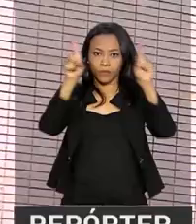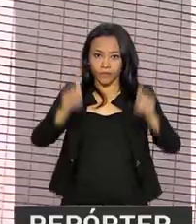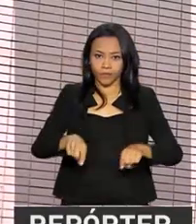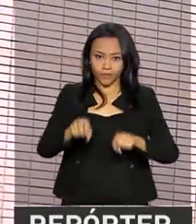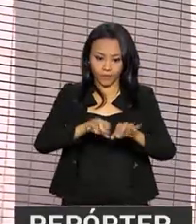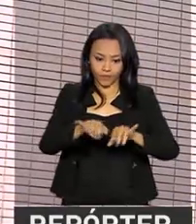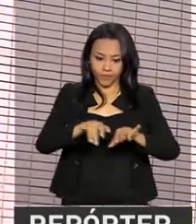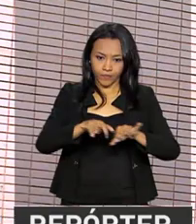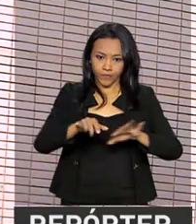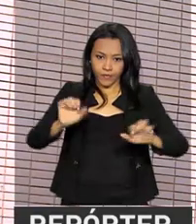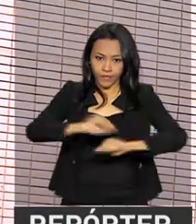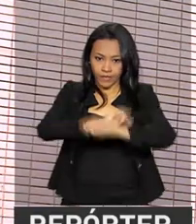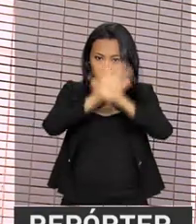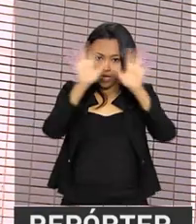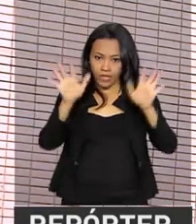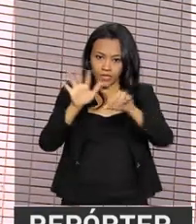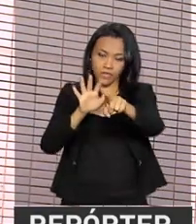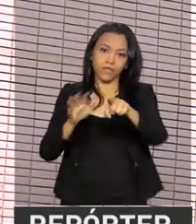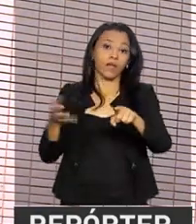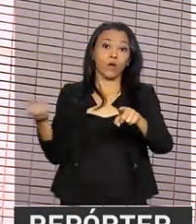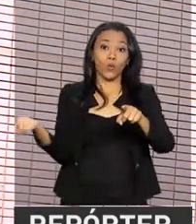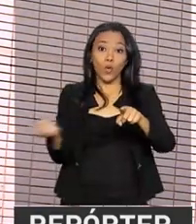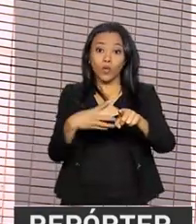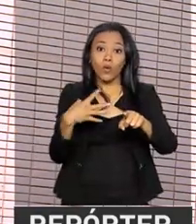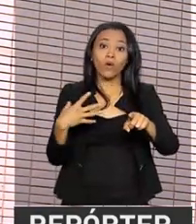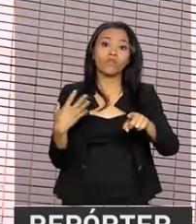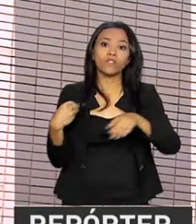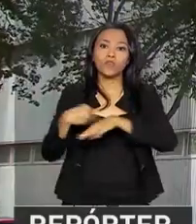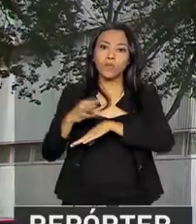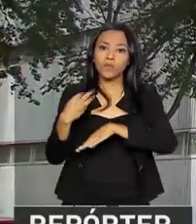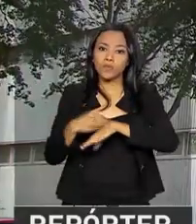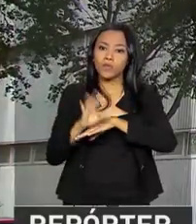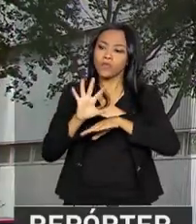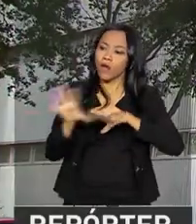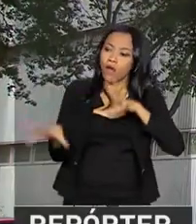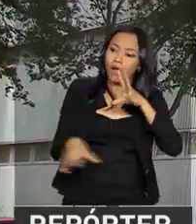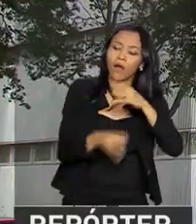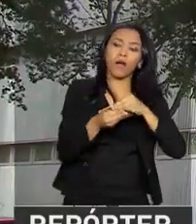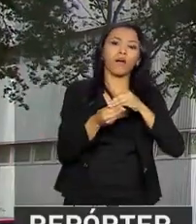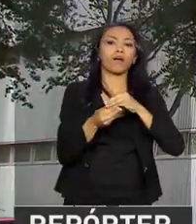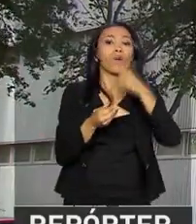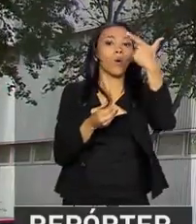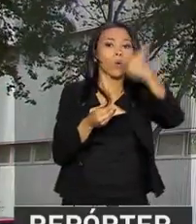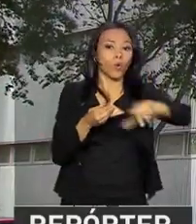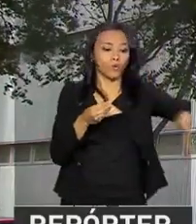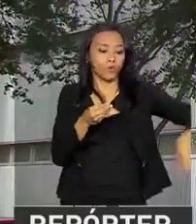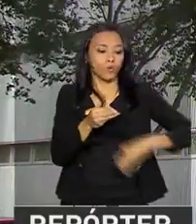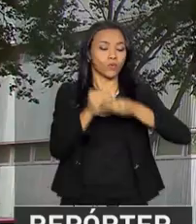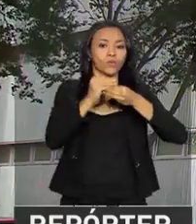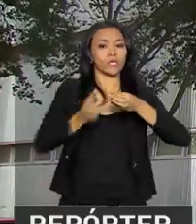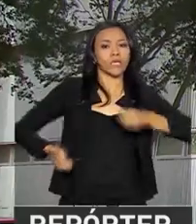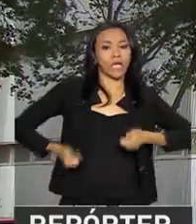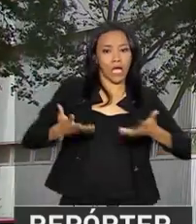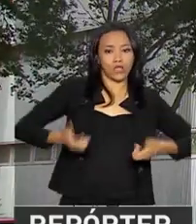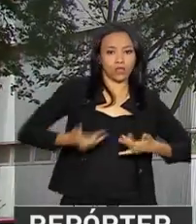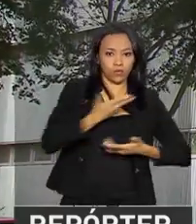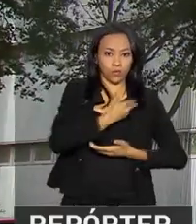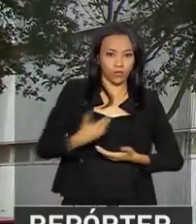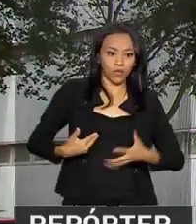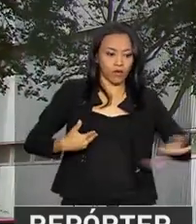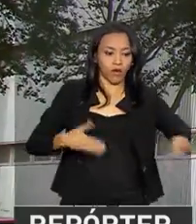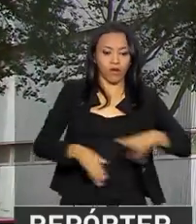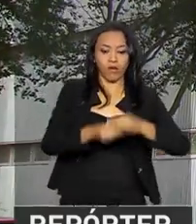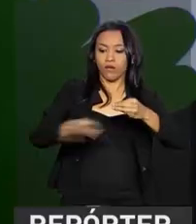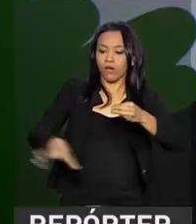união mas com o novo painel as informações são mais completas inclui outros gastos públicos e oferece mais opções